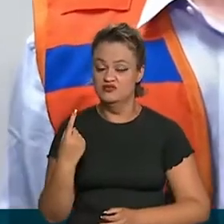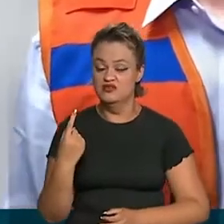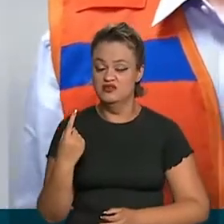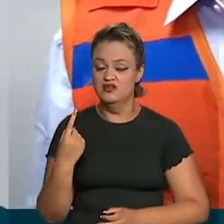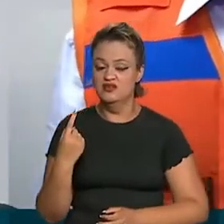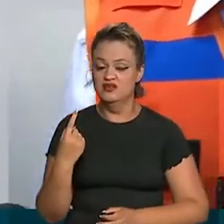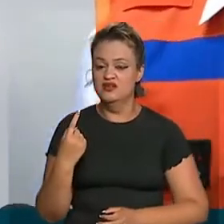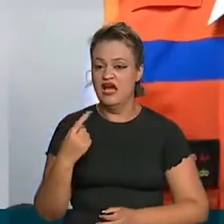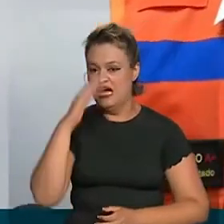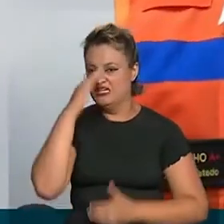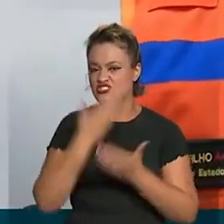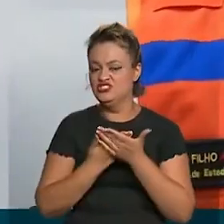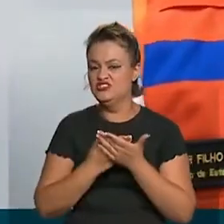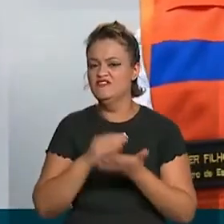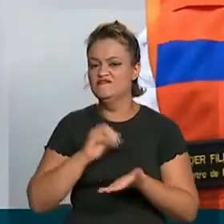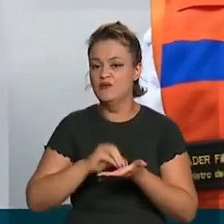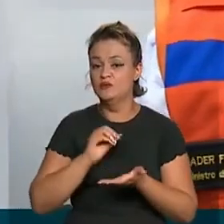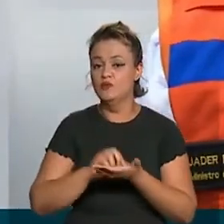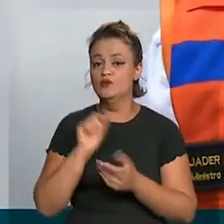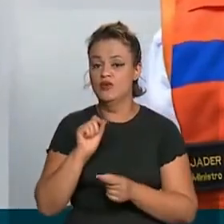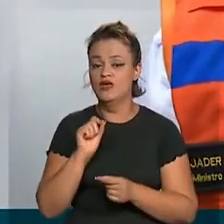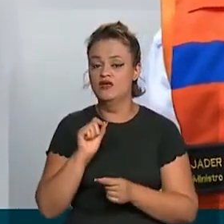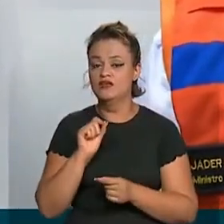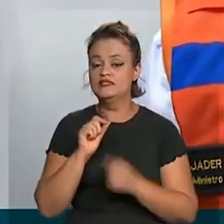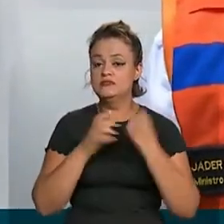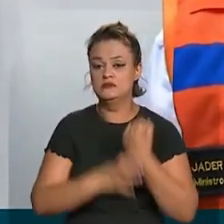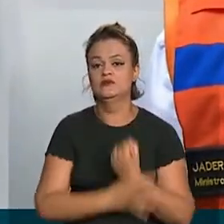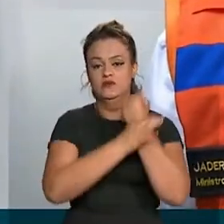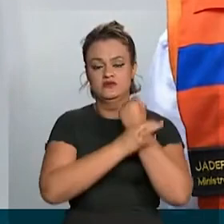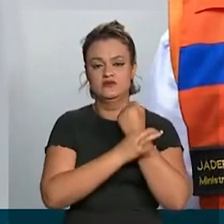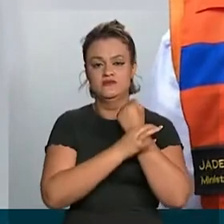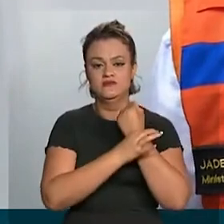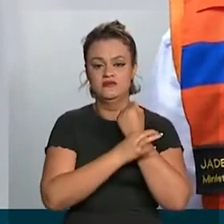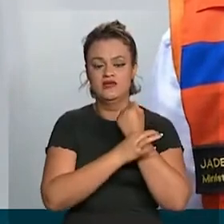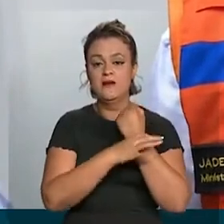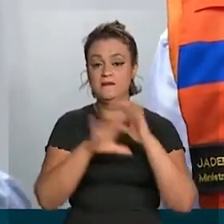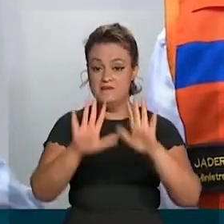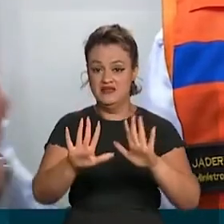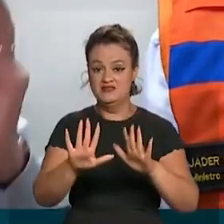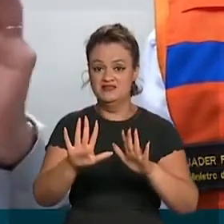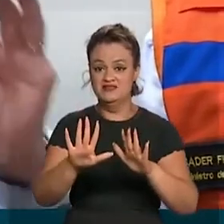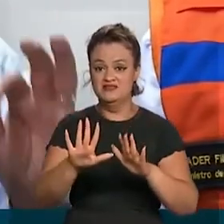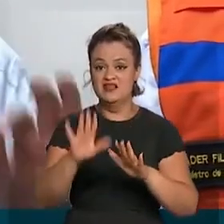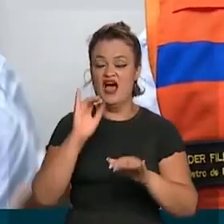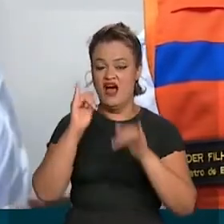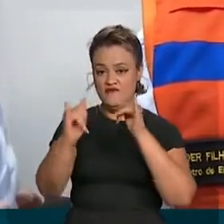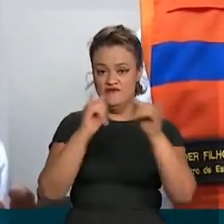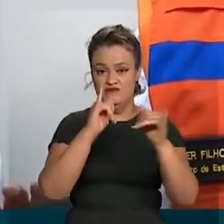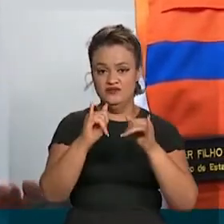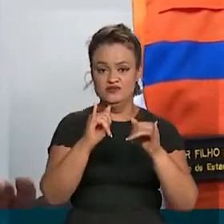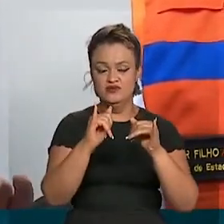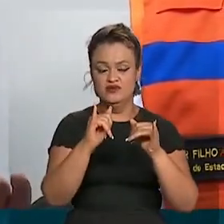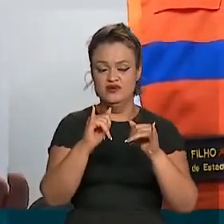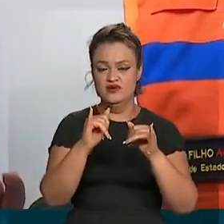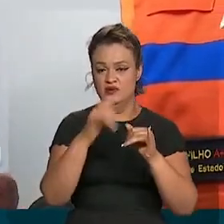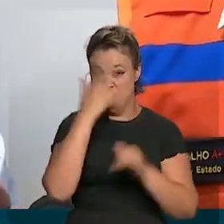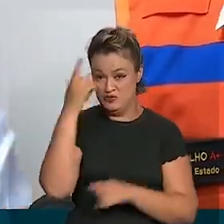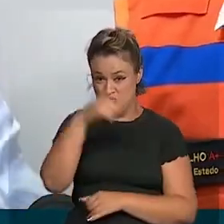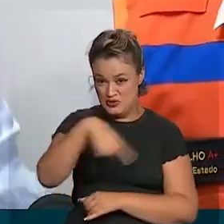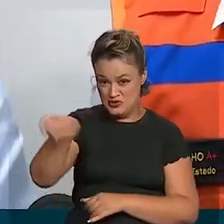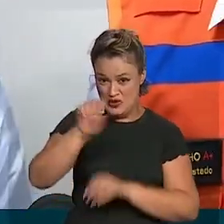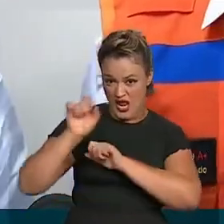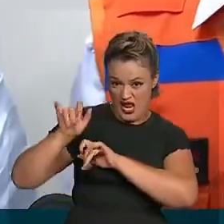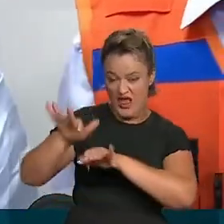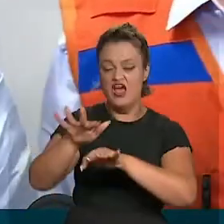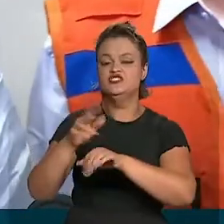Que houve falta de segurança, e eu queria dizer para vocês que todas essas pessoas que fizeram isso